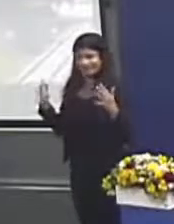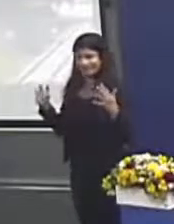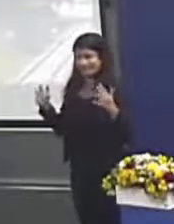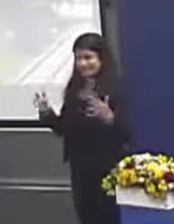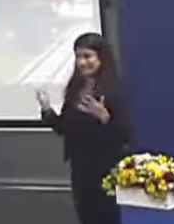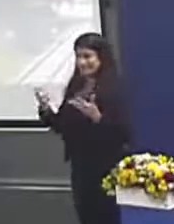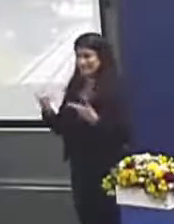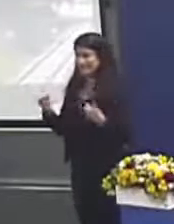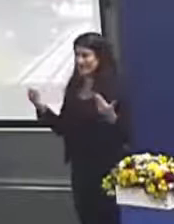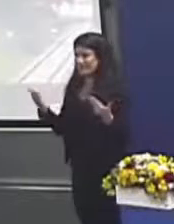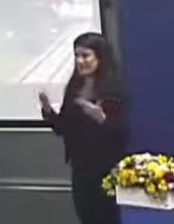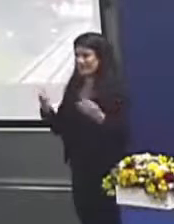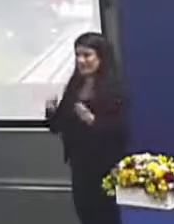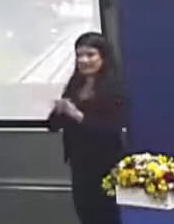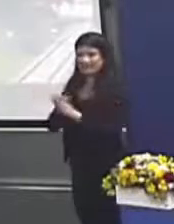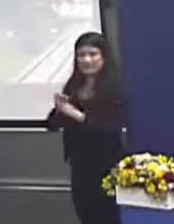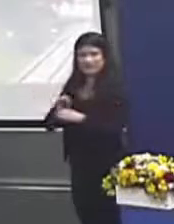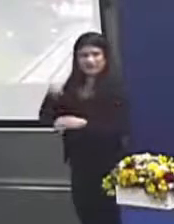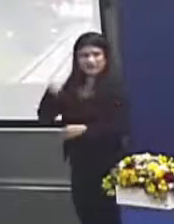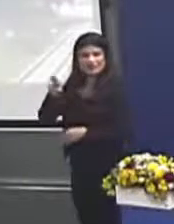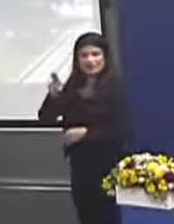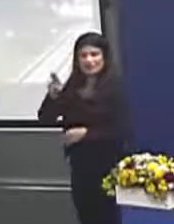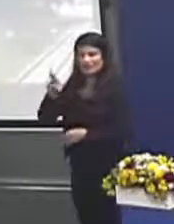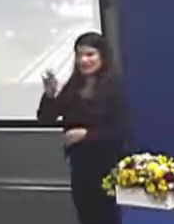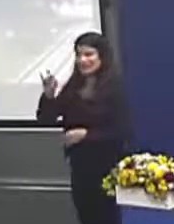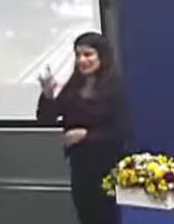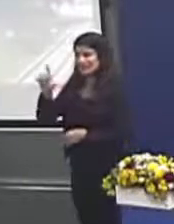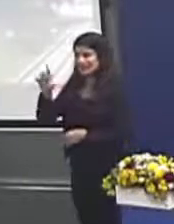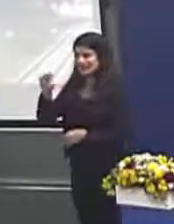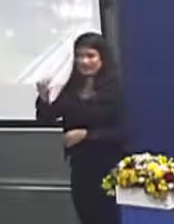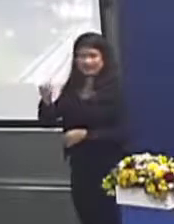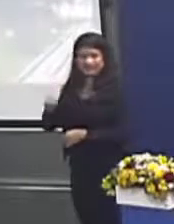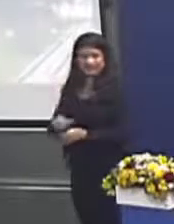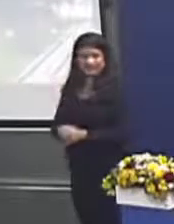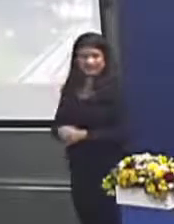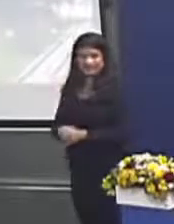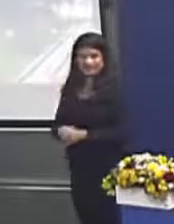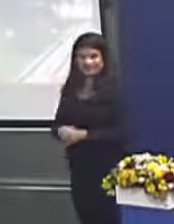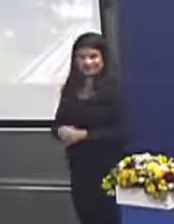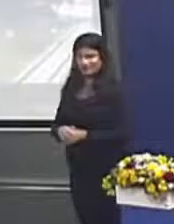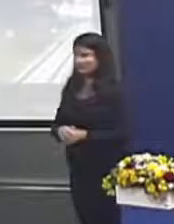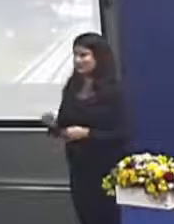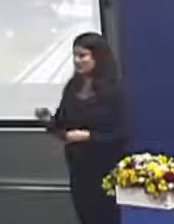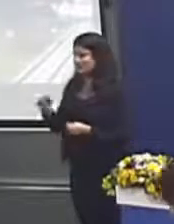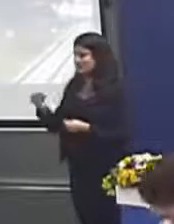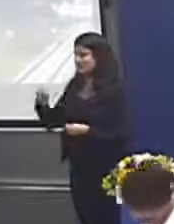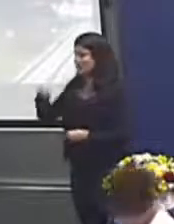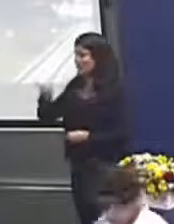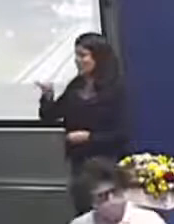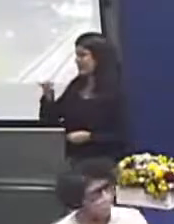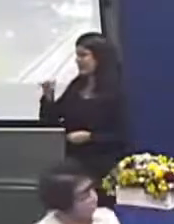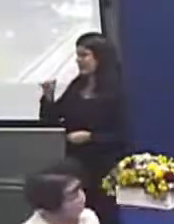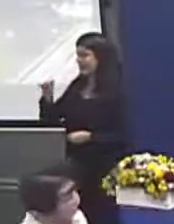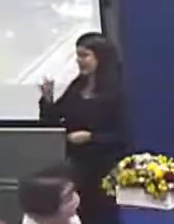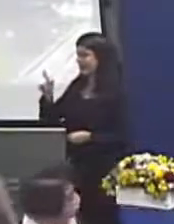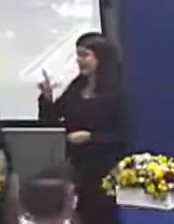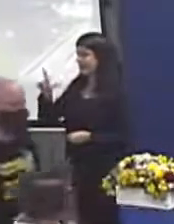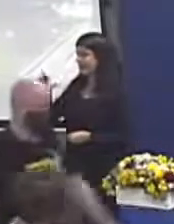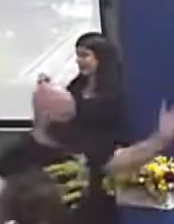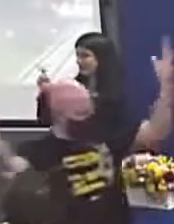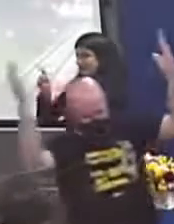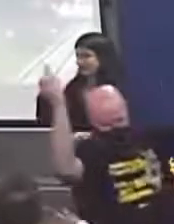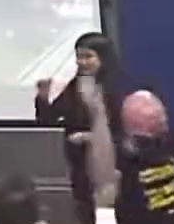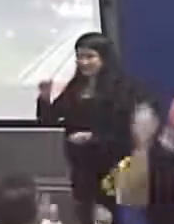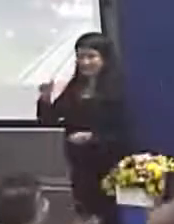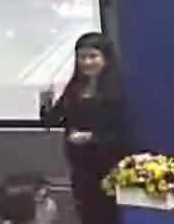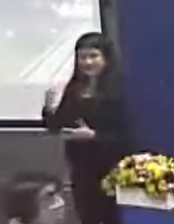Convidamos agora o conselheiro Murilo Centrone para entregar a homenagem à senhora Maria da Glória Calado